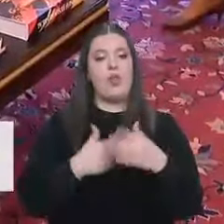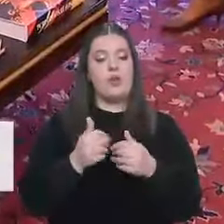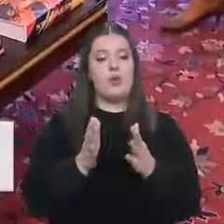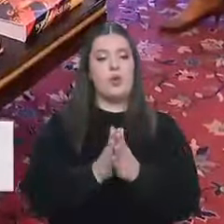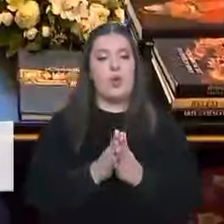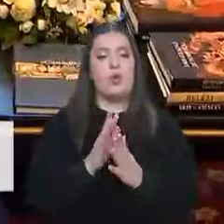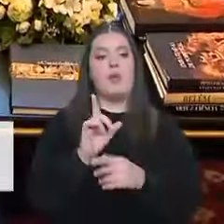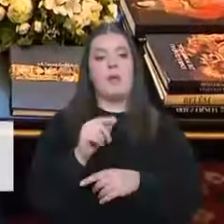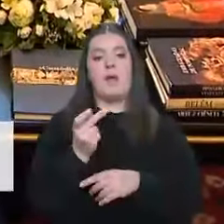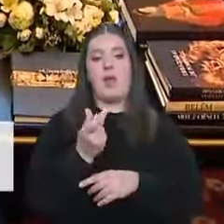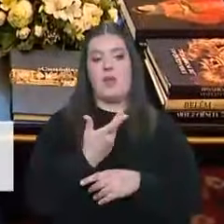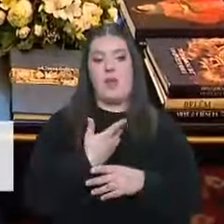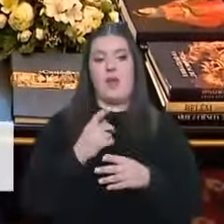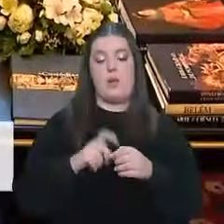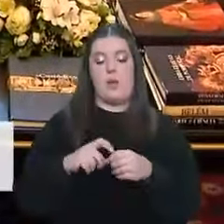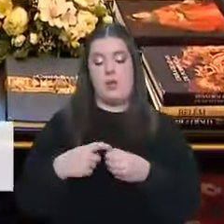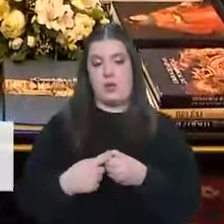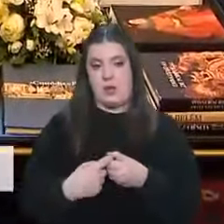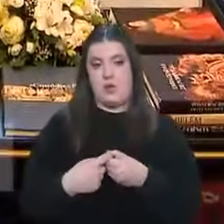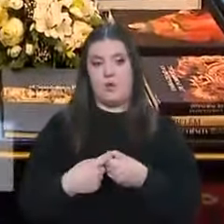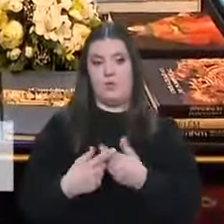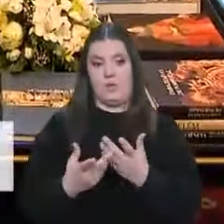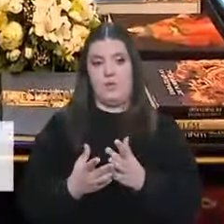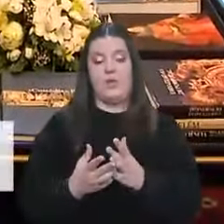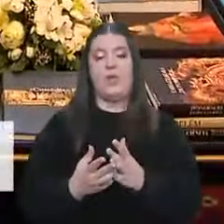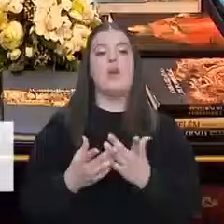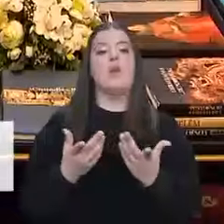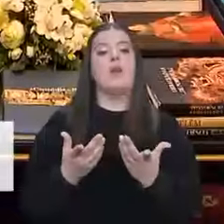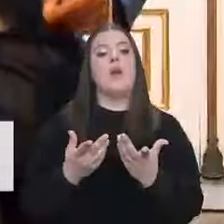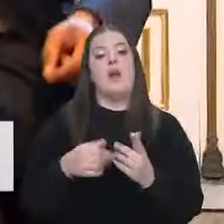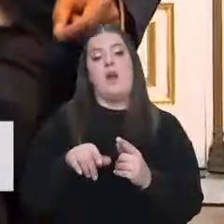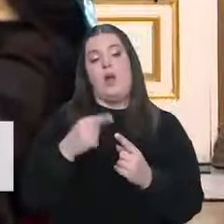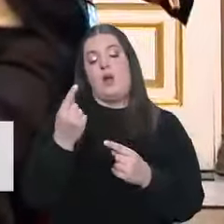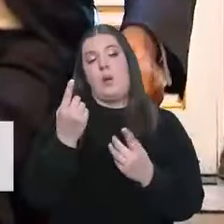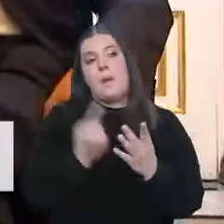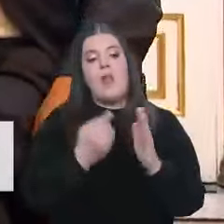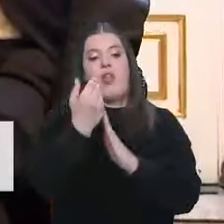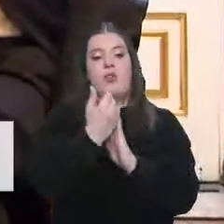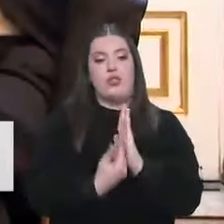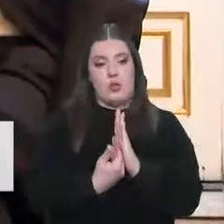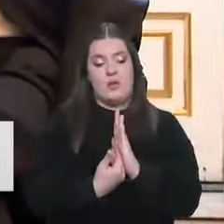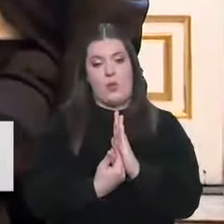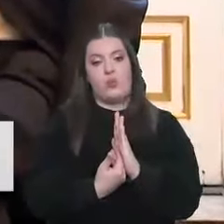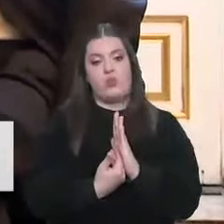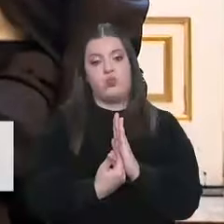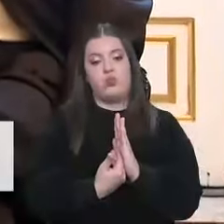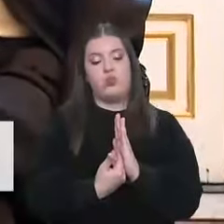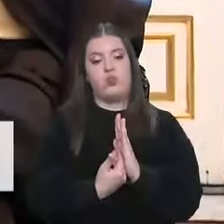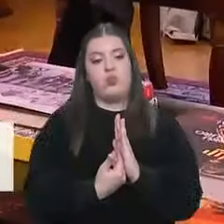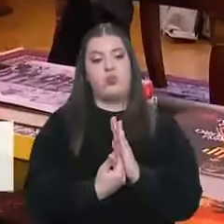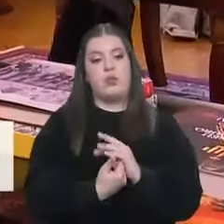a AD que é uma Coligação e não um partido a pras aquilo que manda à Constituição e esse reparo também de ouver uma